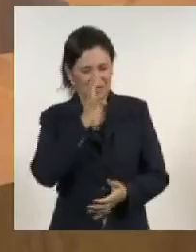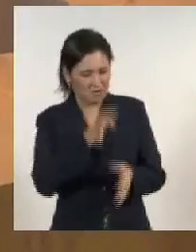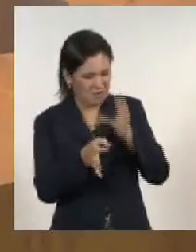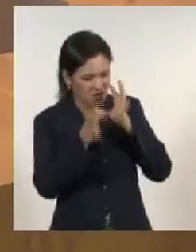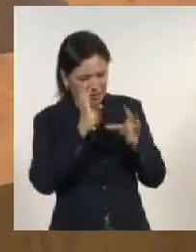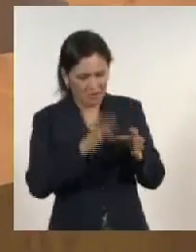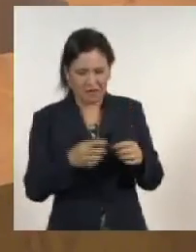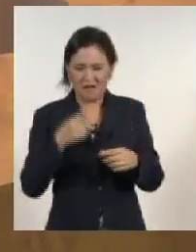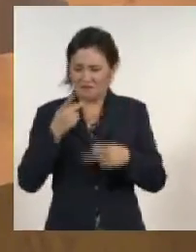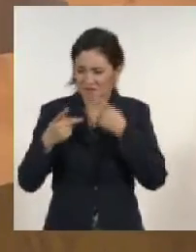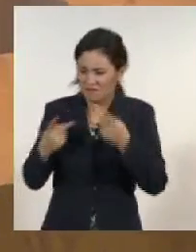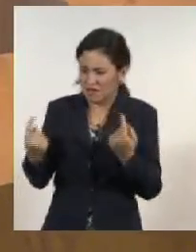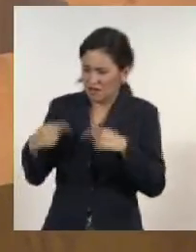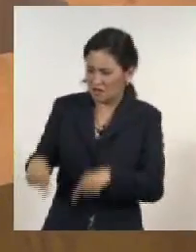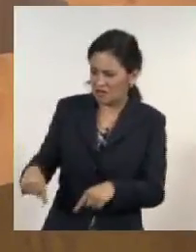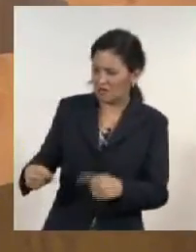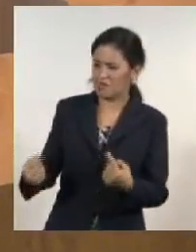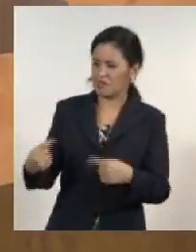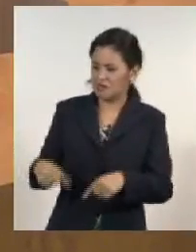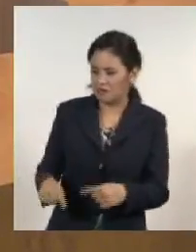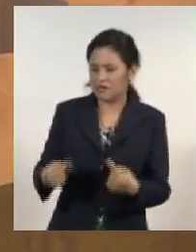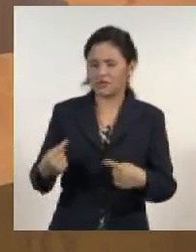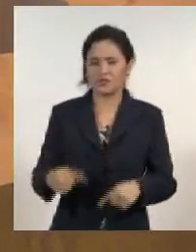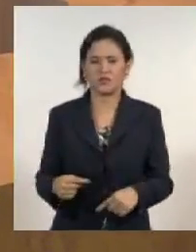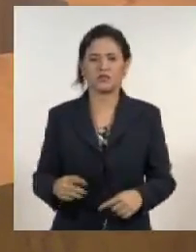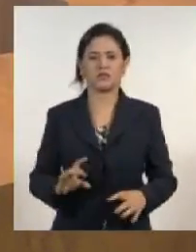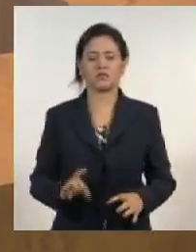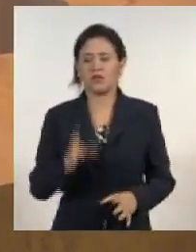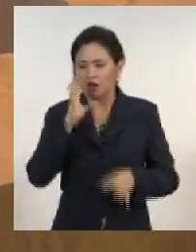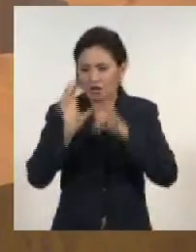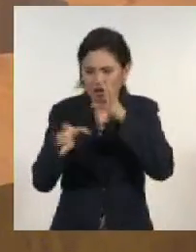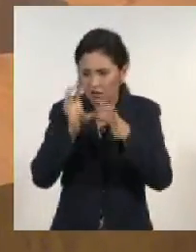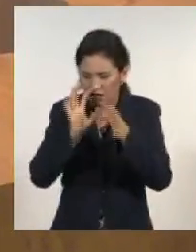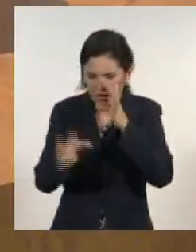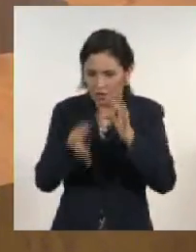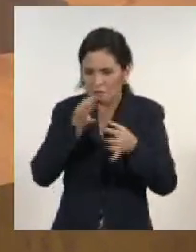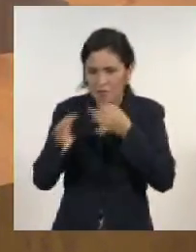tentativa saudosista da oposição de ficar simplesmente criticando o atual governo.